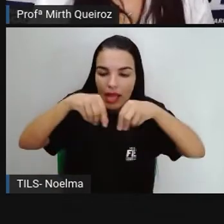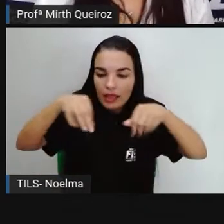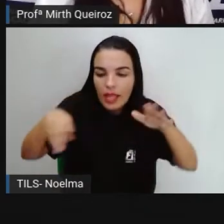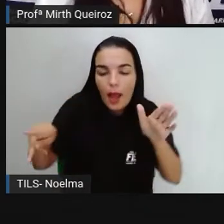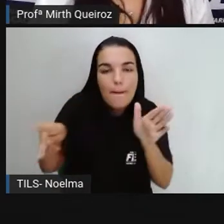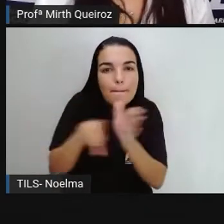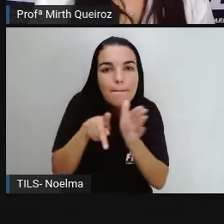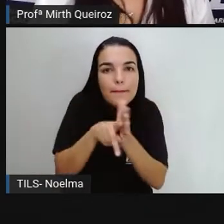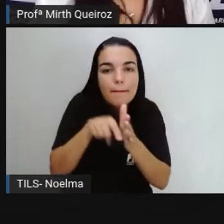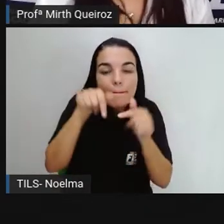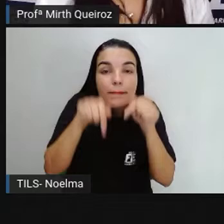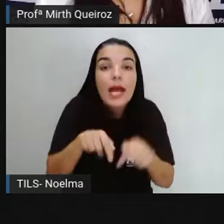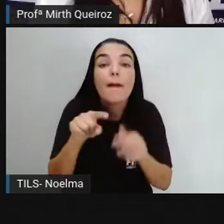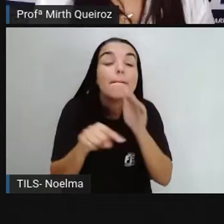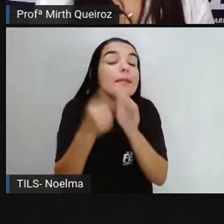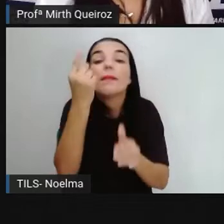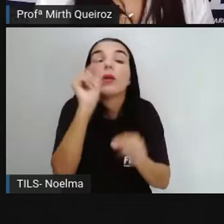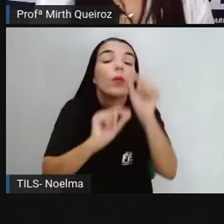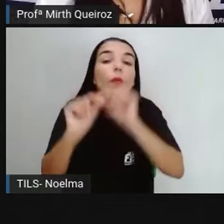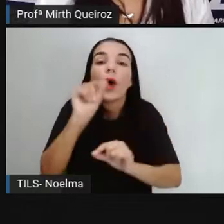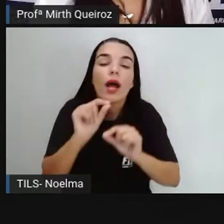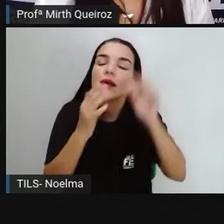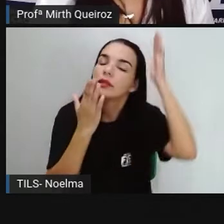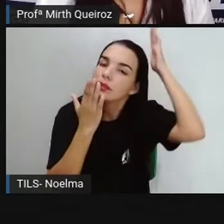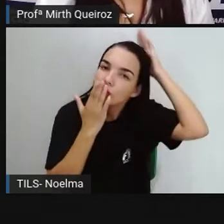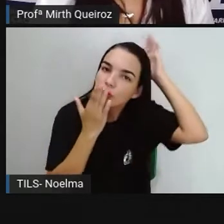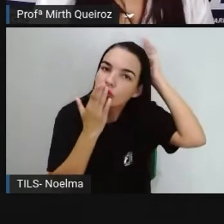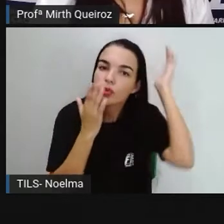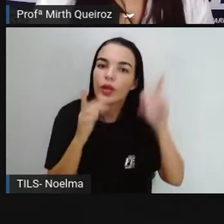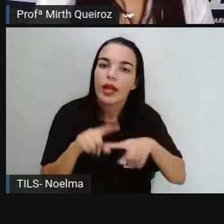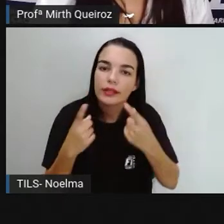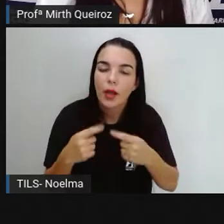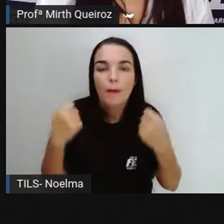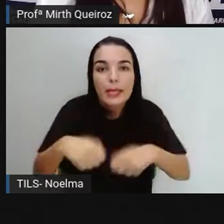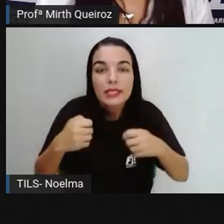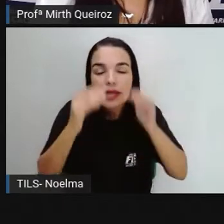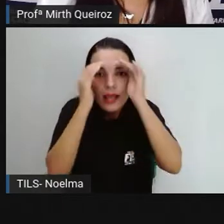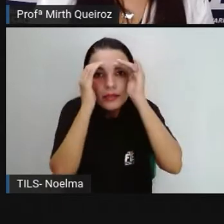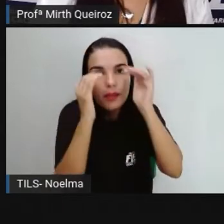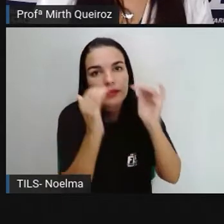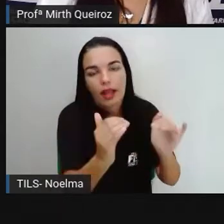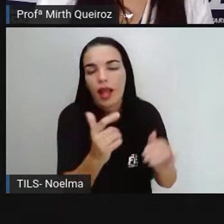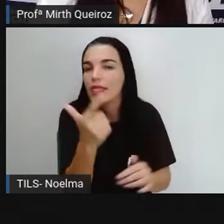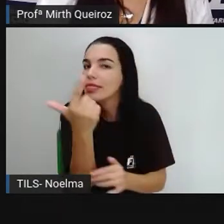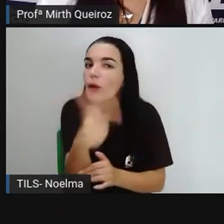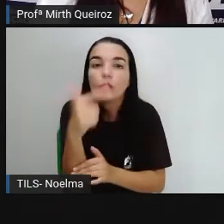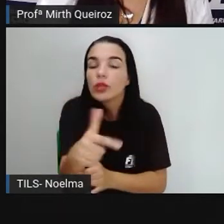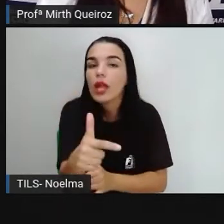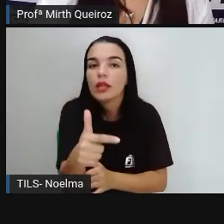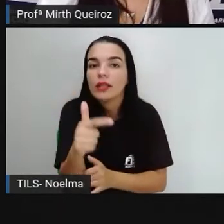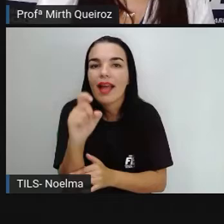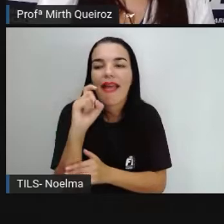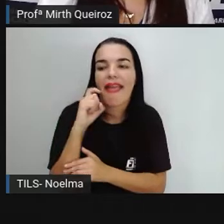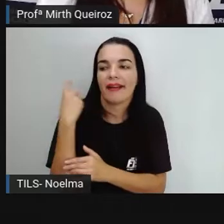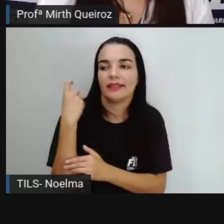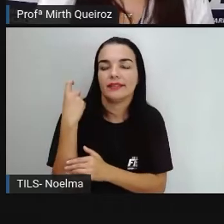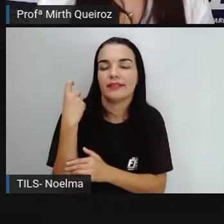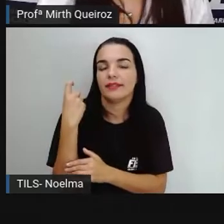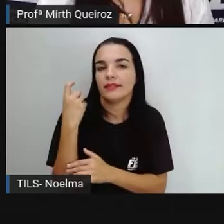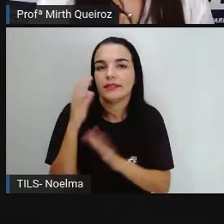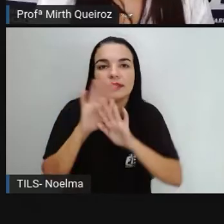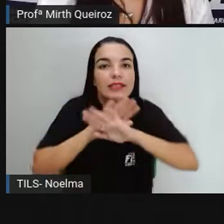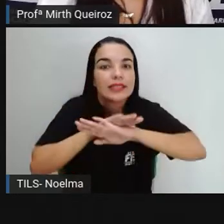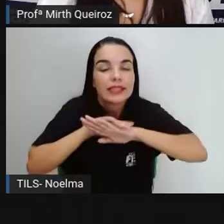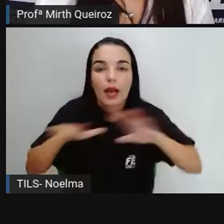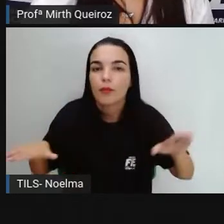primeiro, foram as populações indígenas, e isso precisa ser respeitado, e não existe ex-índios, né? Índio é índio